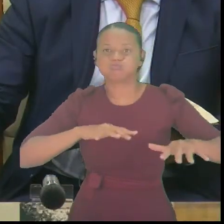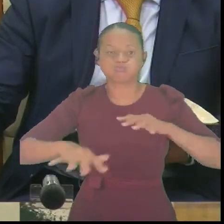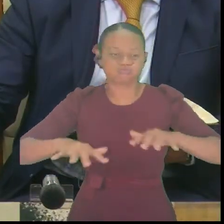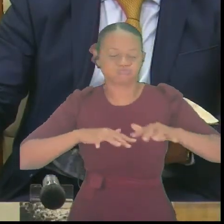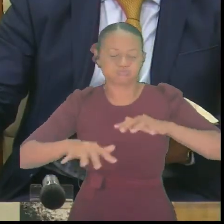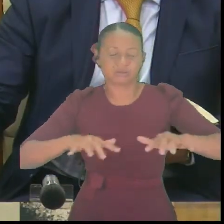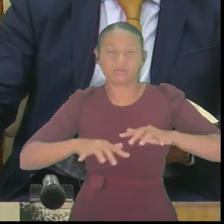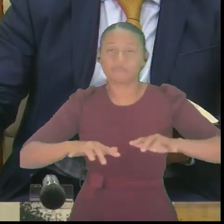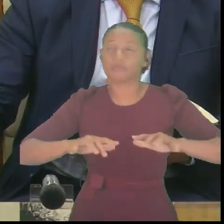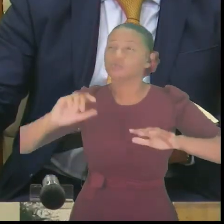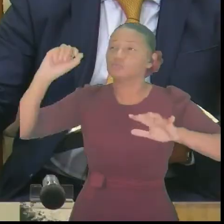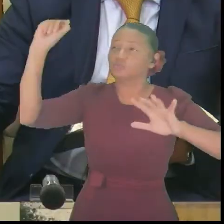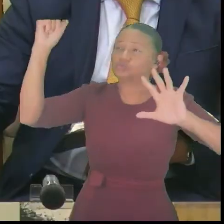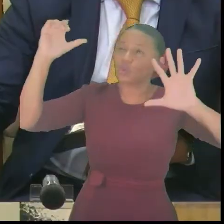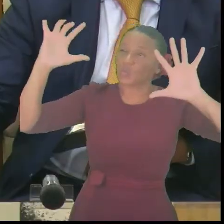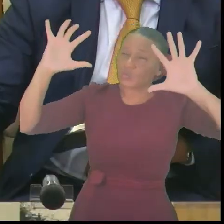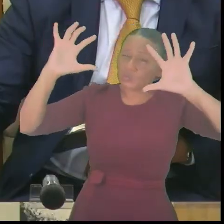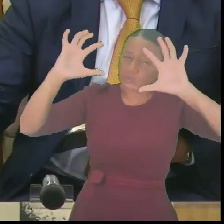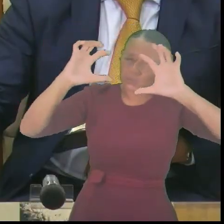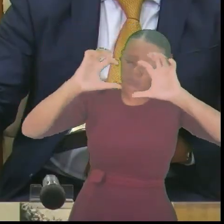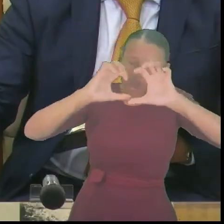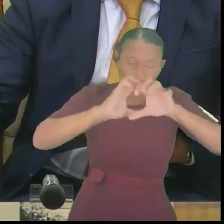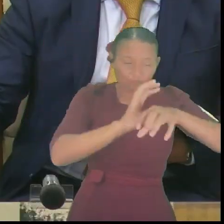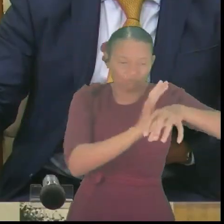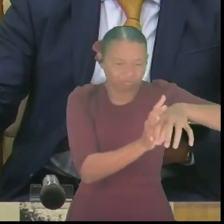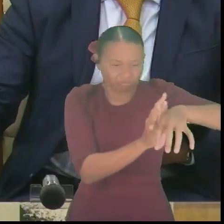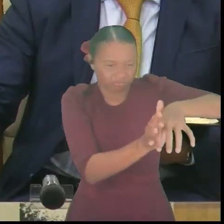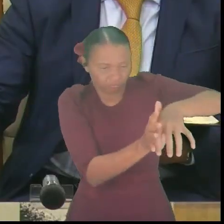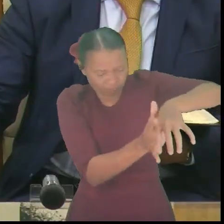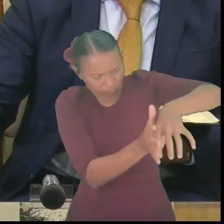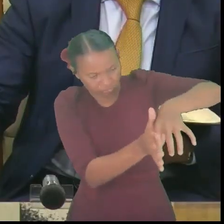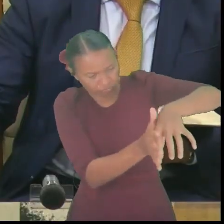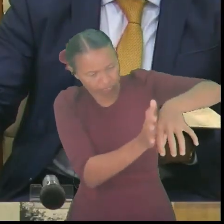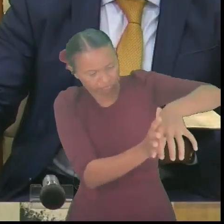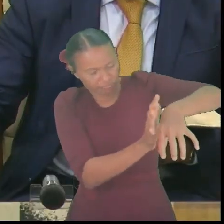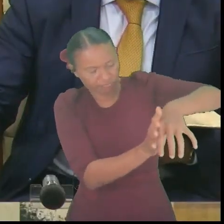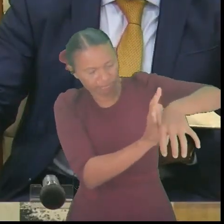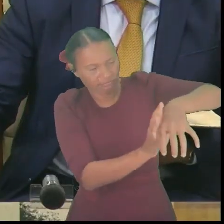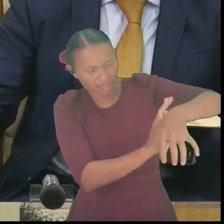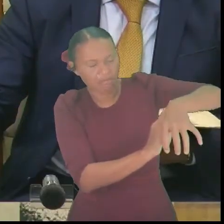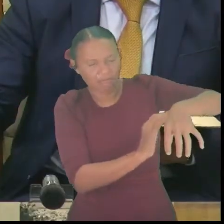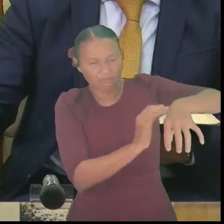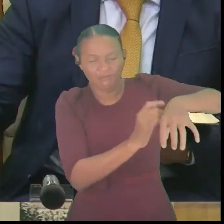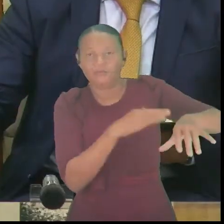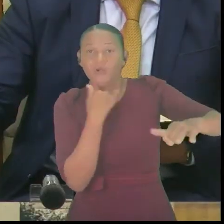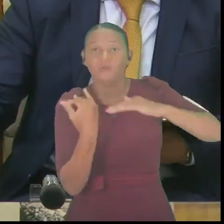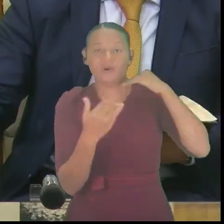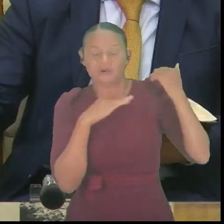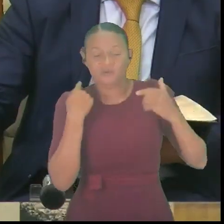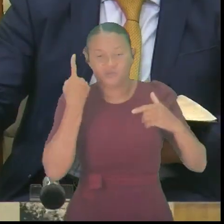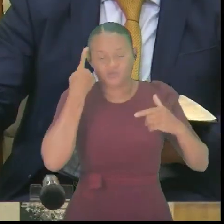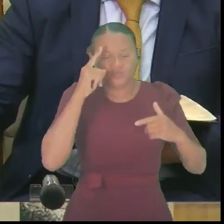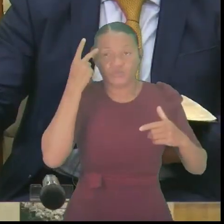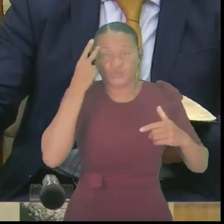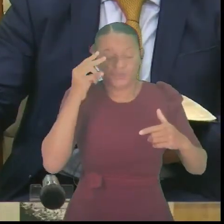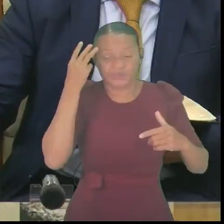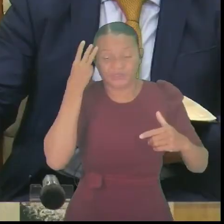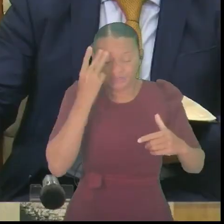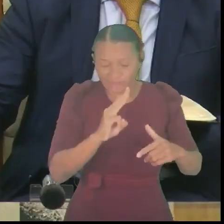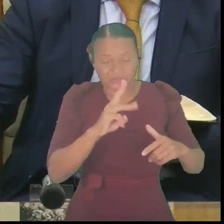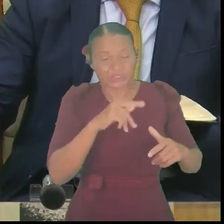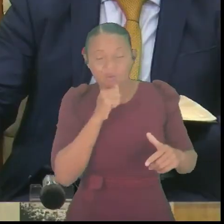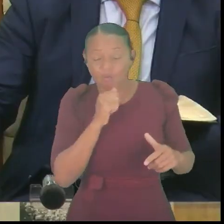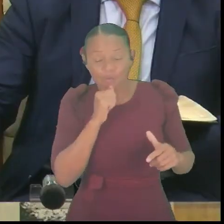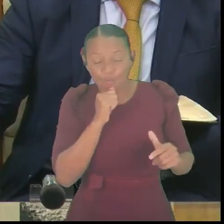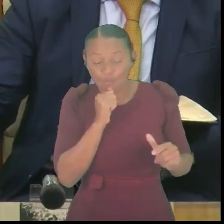um eclipse solar, os sepulcros começaram a se abrir, aquelas pessoas que morreram 1, 2, 3 dias, que os seus corpos não estavam